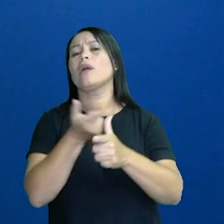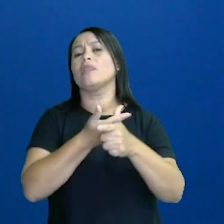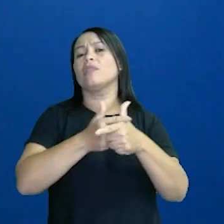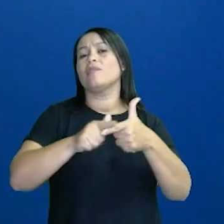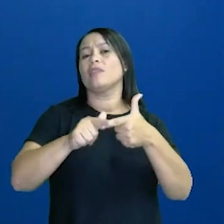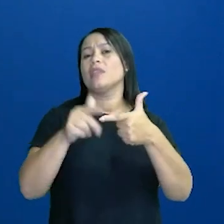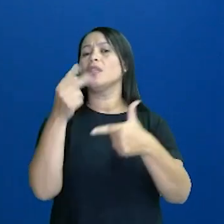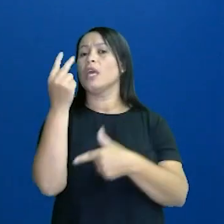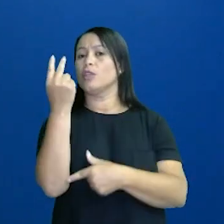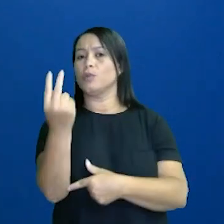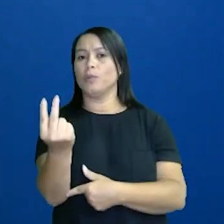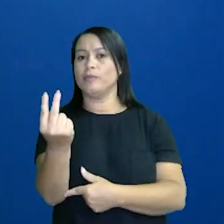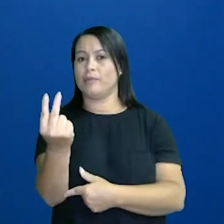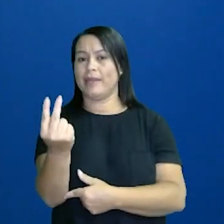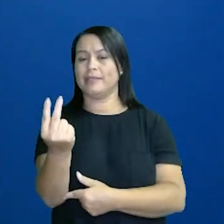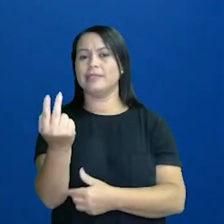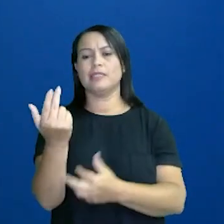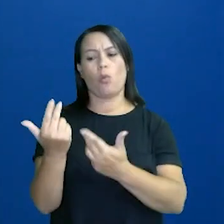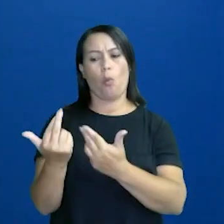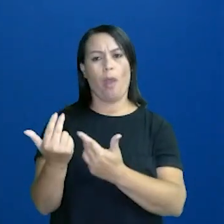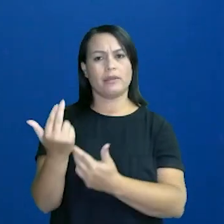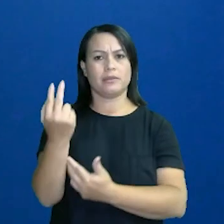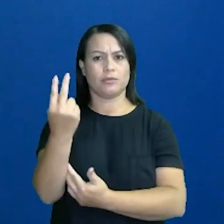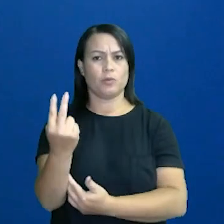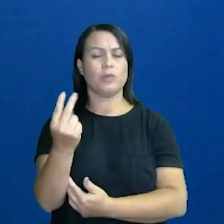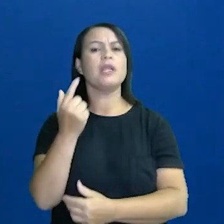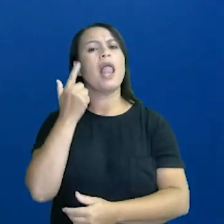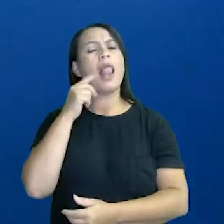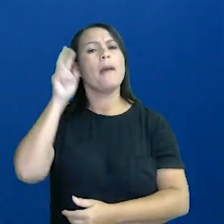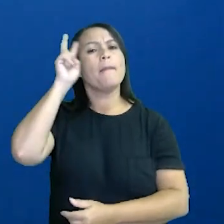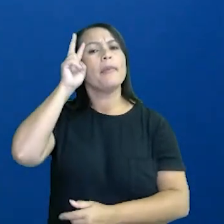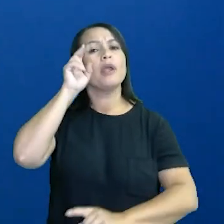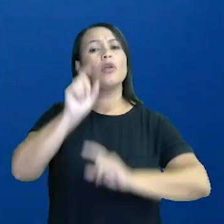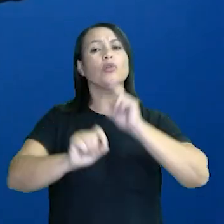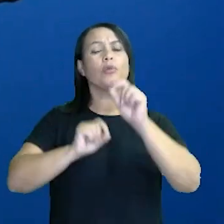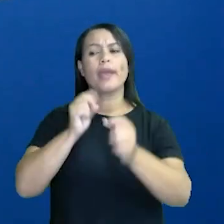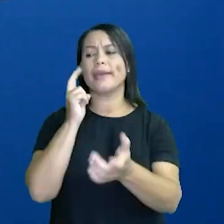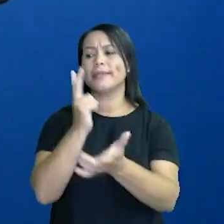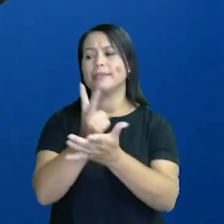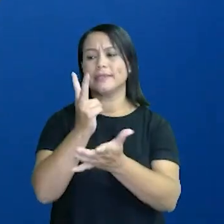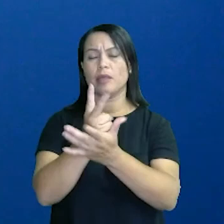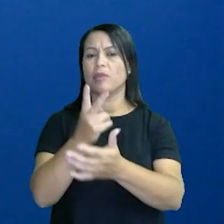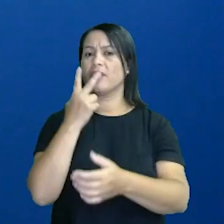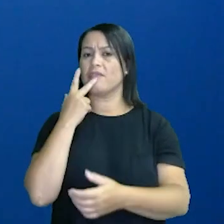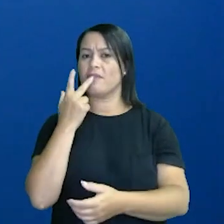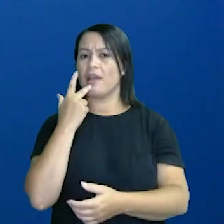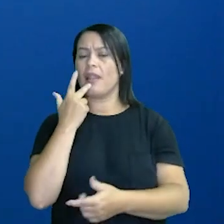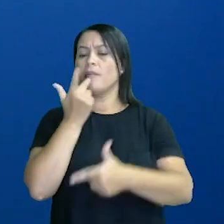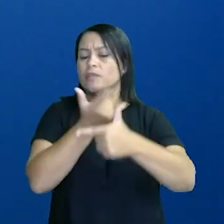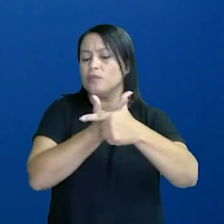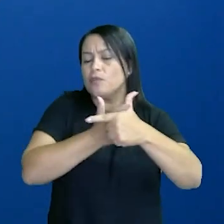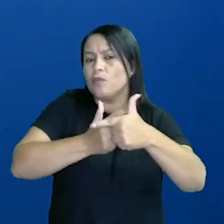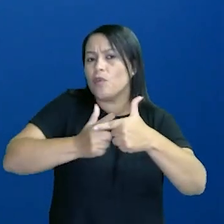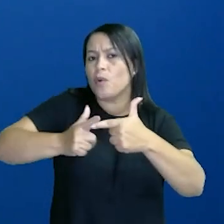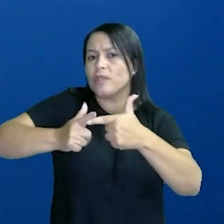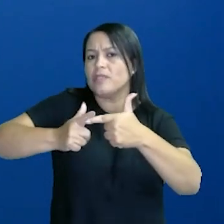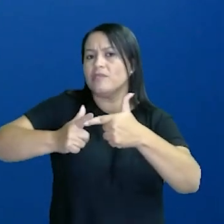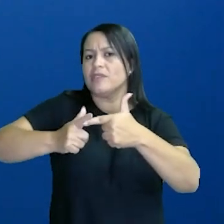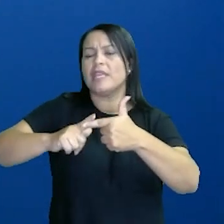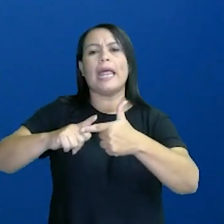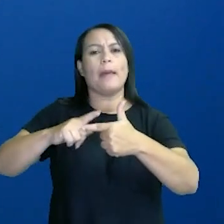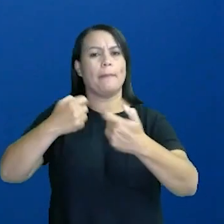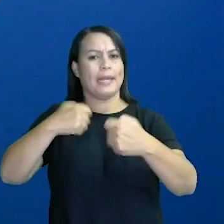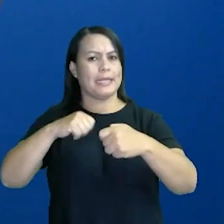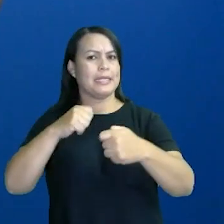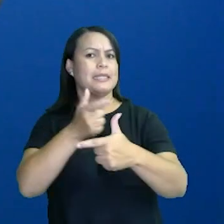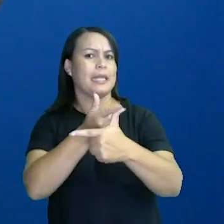foi dividido em duas partes iguais. Lembrando que toda vez que falar que foi dividido, tem que